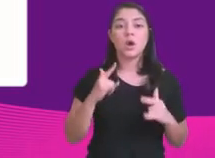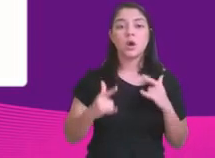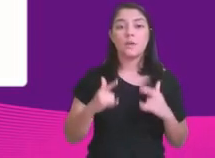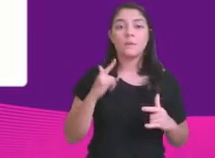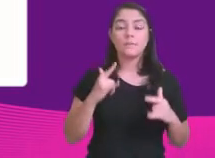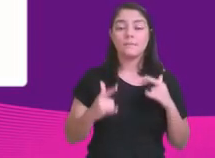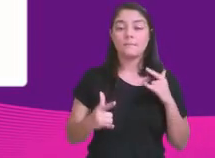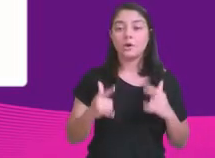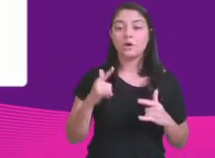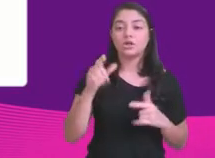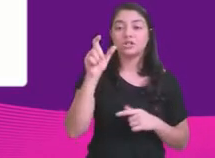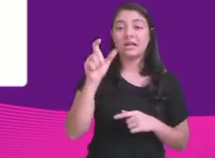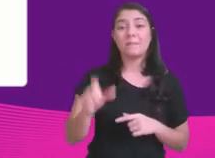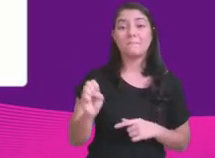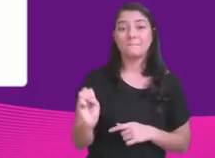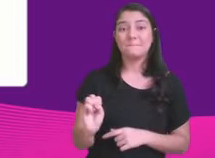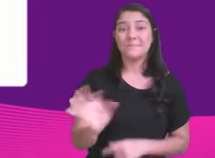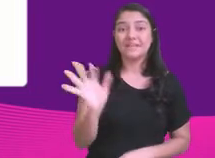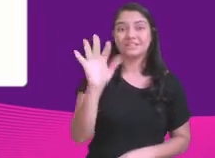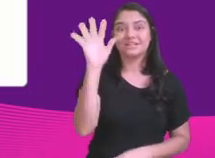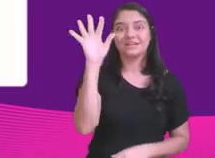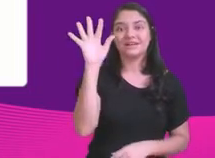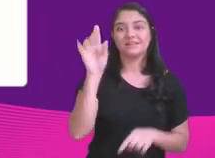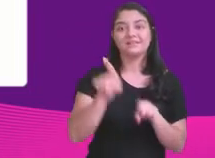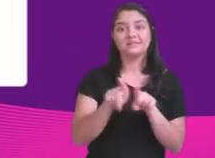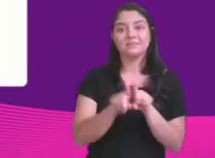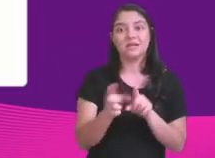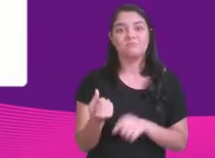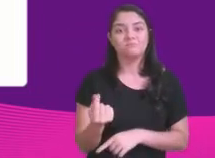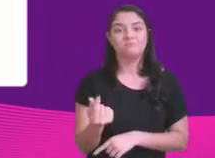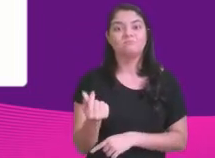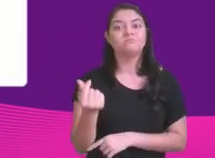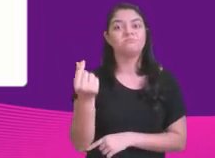é mais cara, ela tem um valor